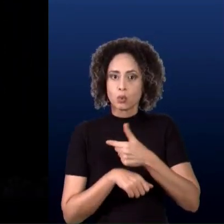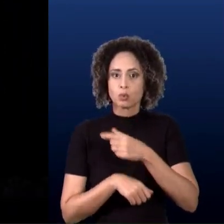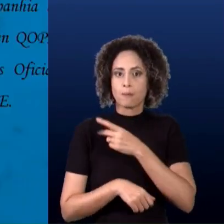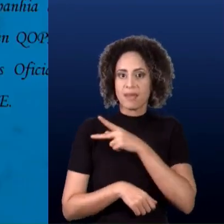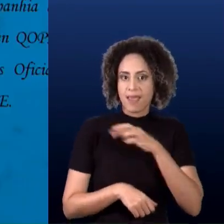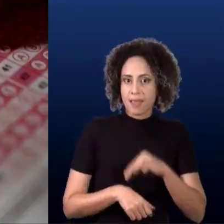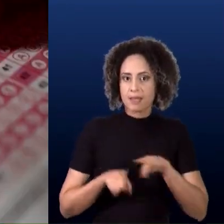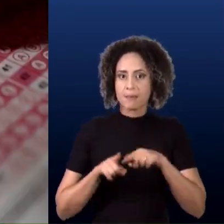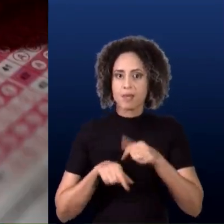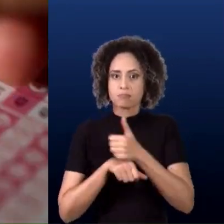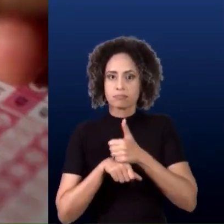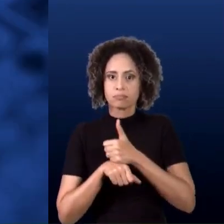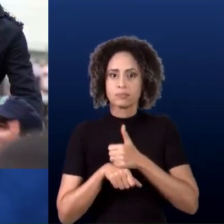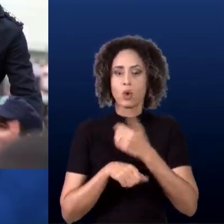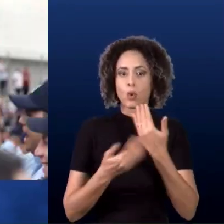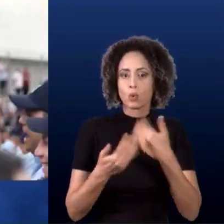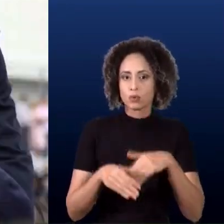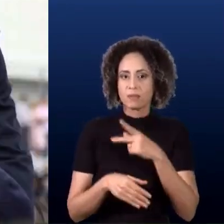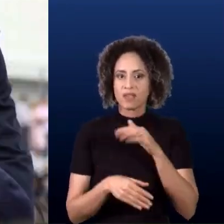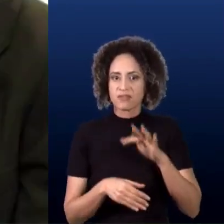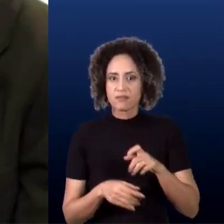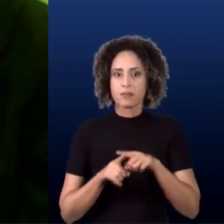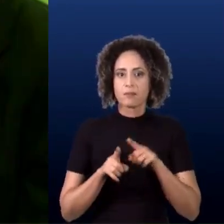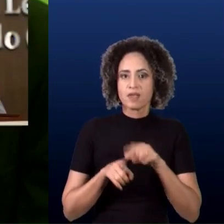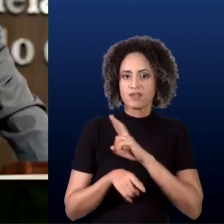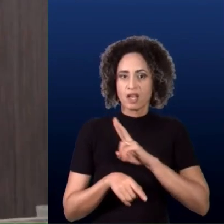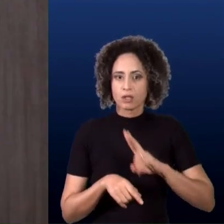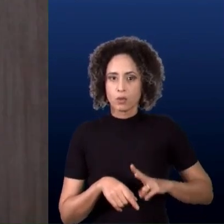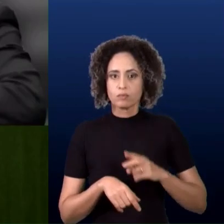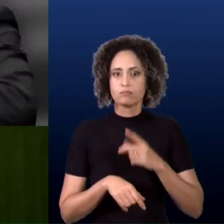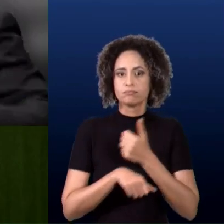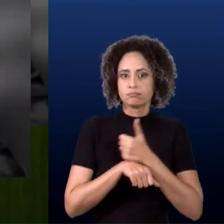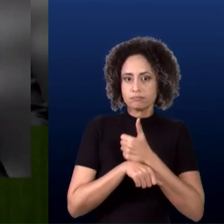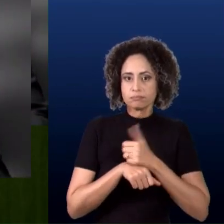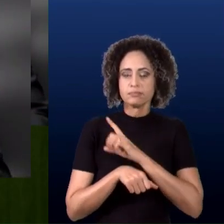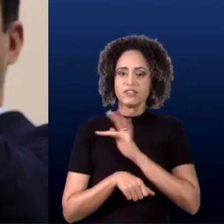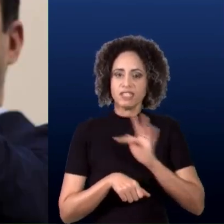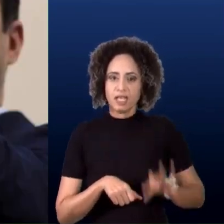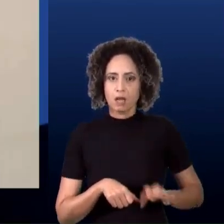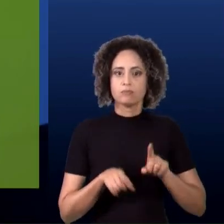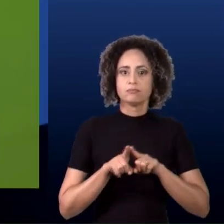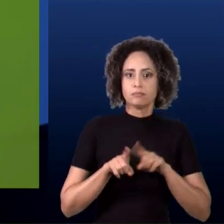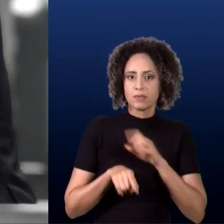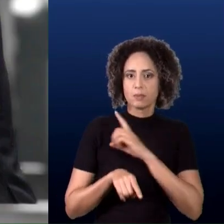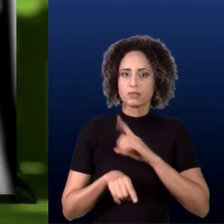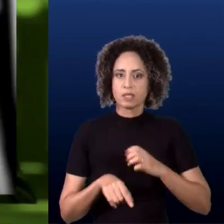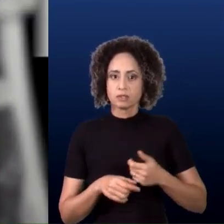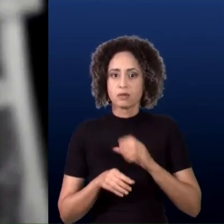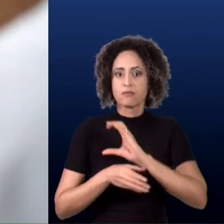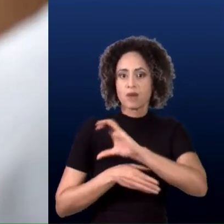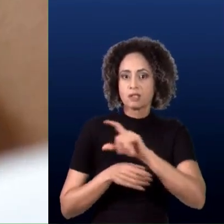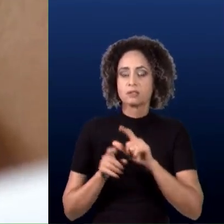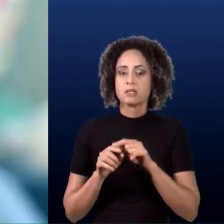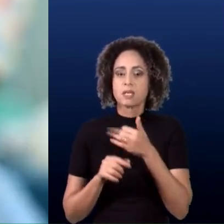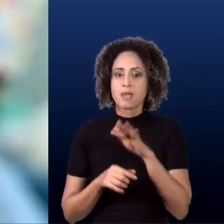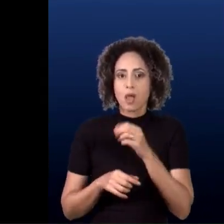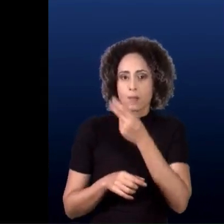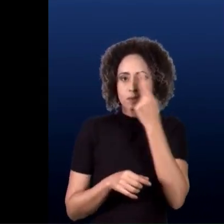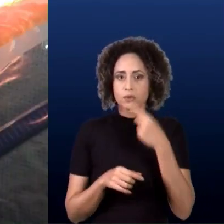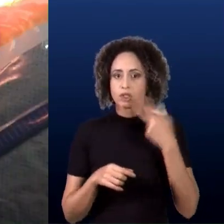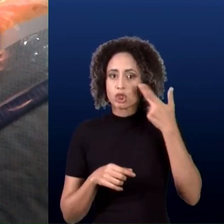alunos, segundo lugar como oficial da PM, primeiro lugar no concurso da PRF, vereador mais votado, deputado estadual mais votado, federal mais votado, liberou verba